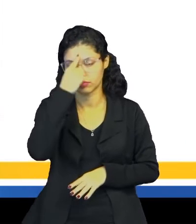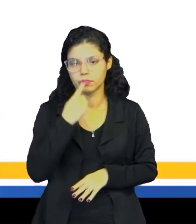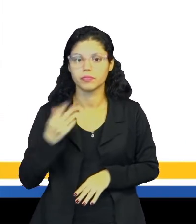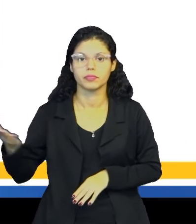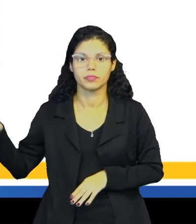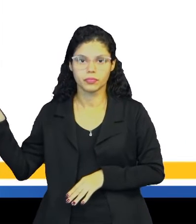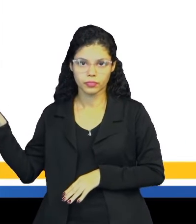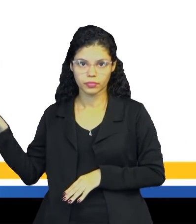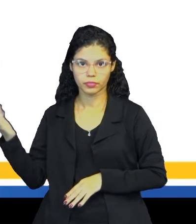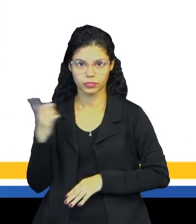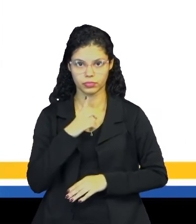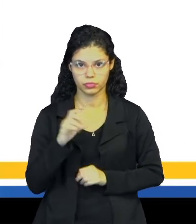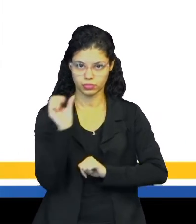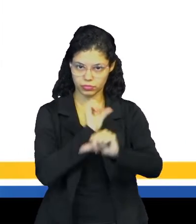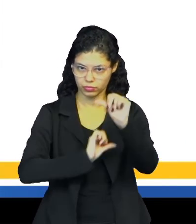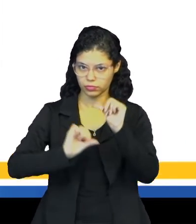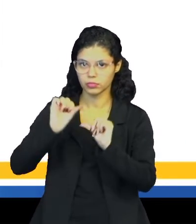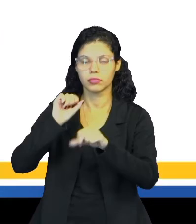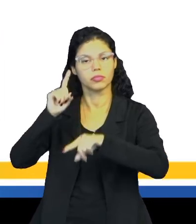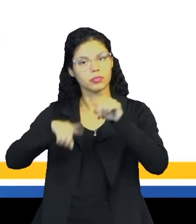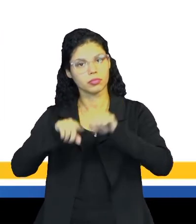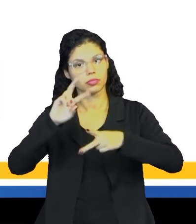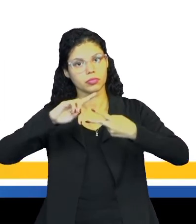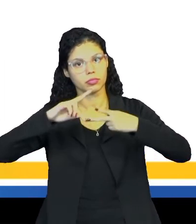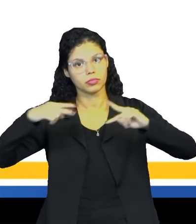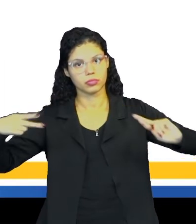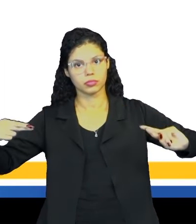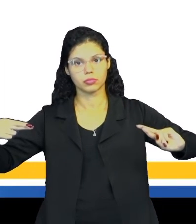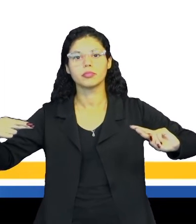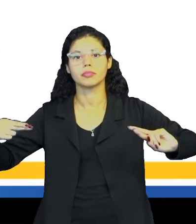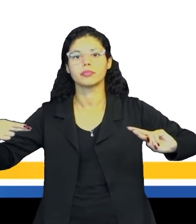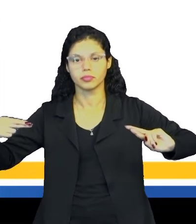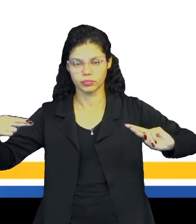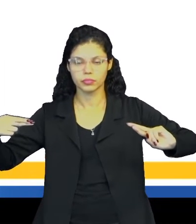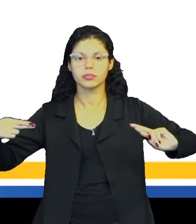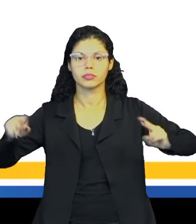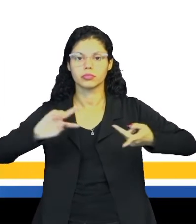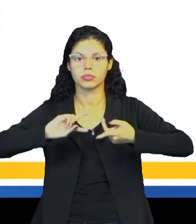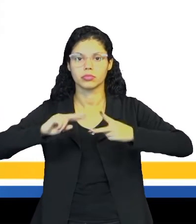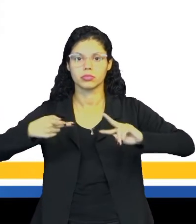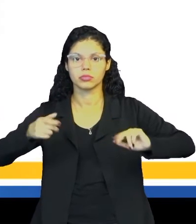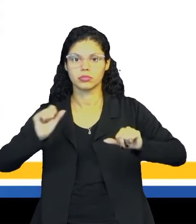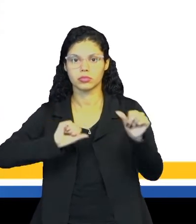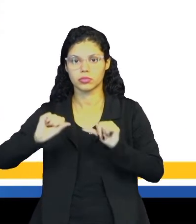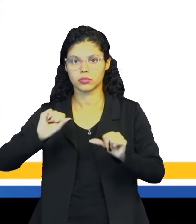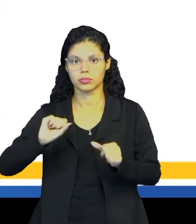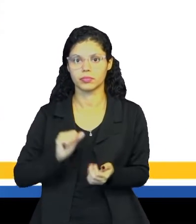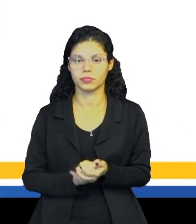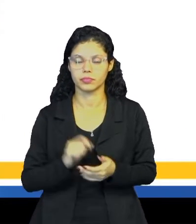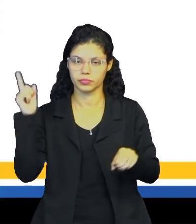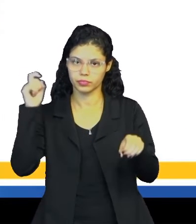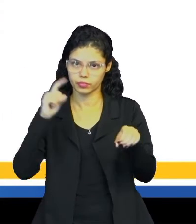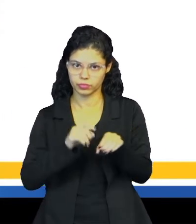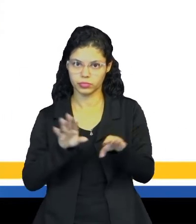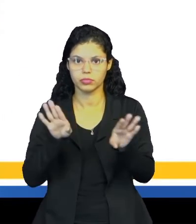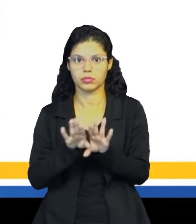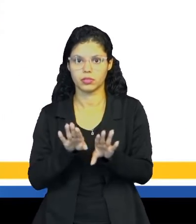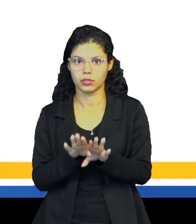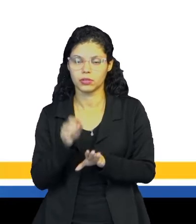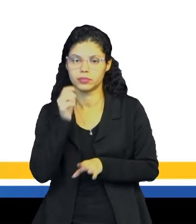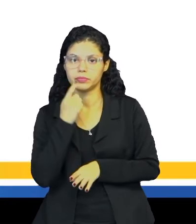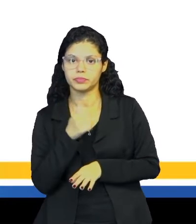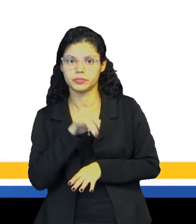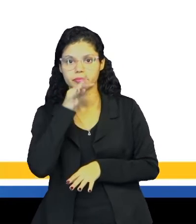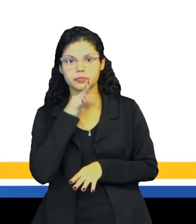figura, existe aí uma troca de material genético. Essa troca de material genético é a troca de gametas, né? Nós temos o